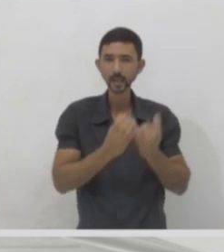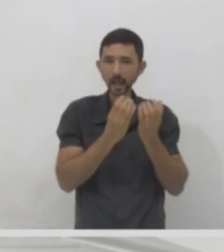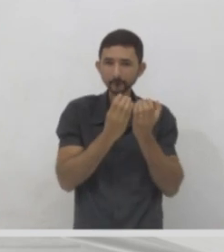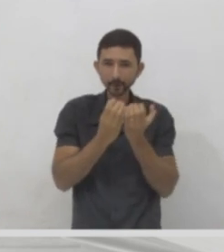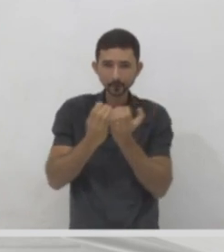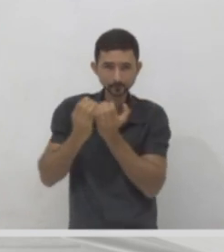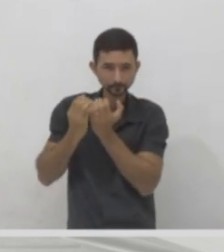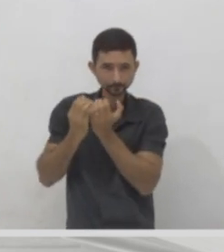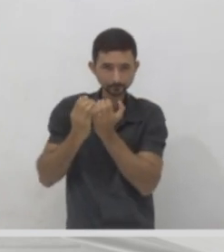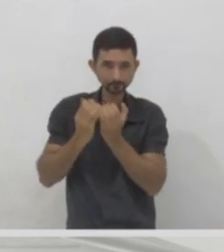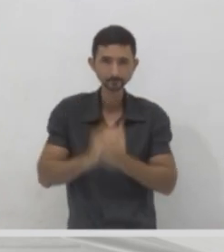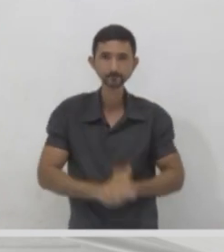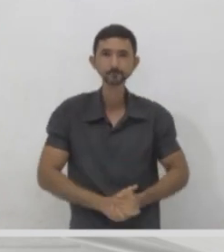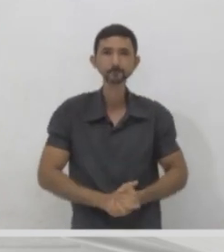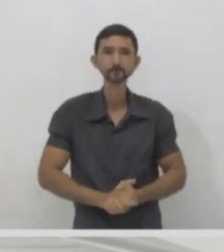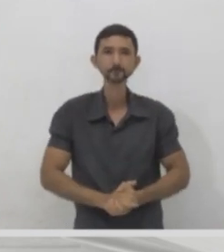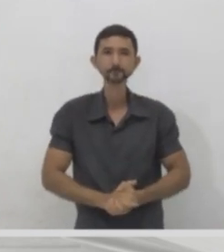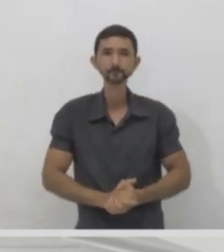olhadinha aí.